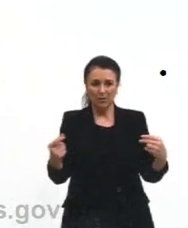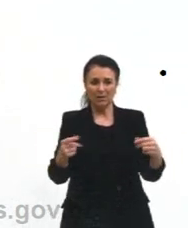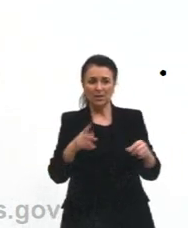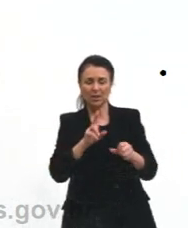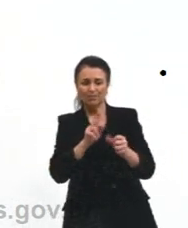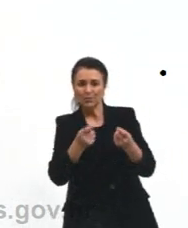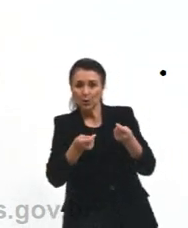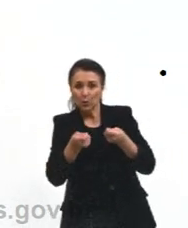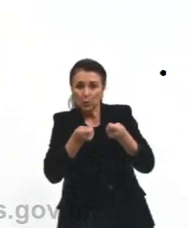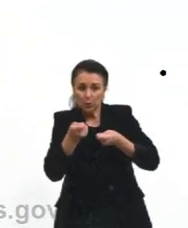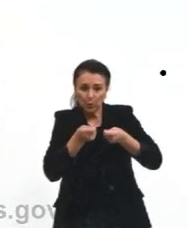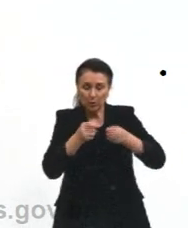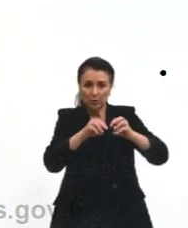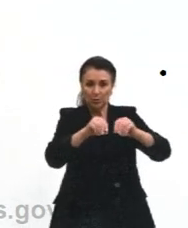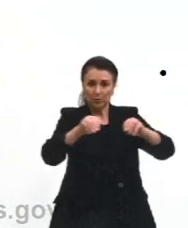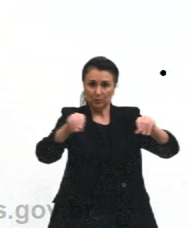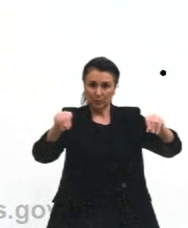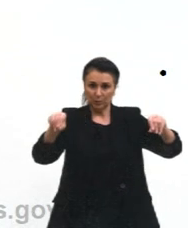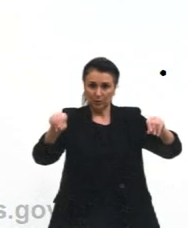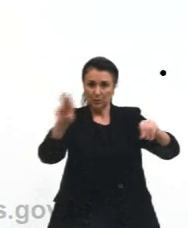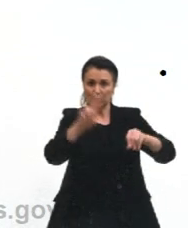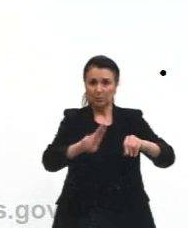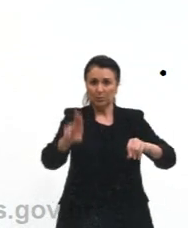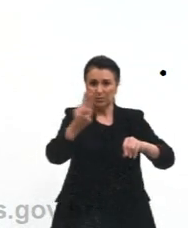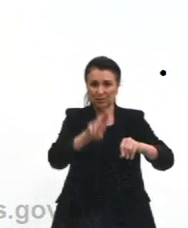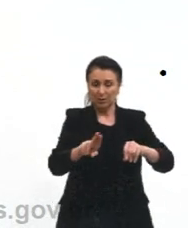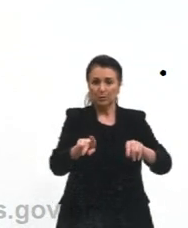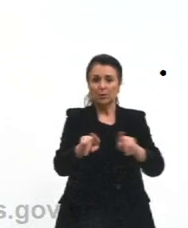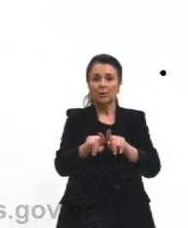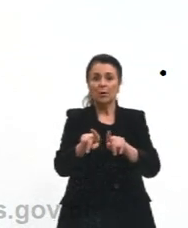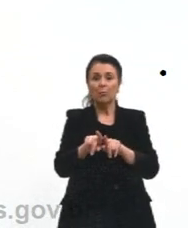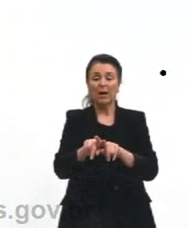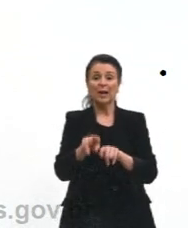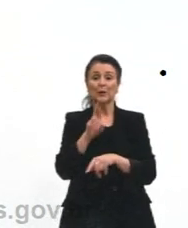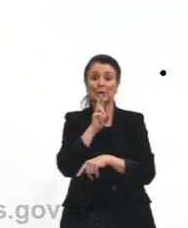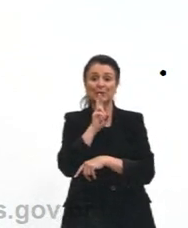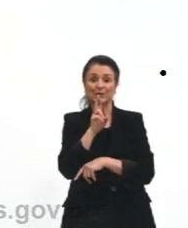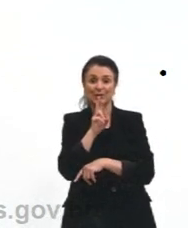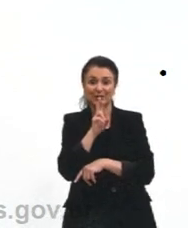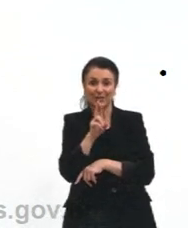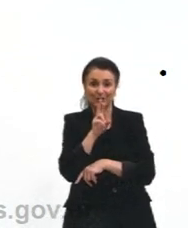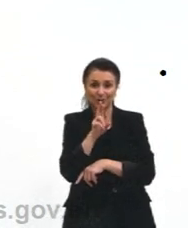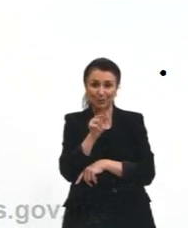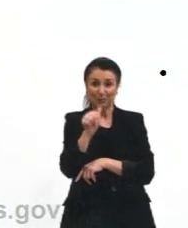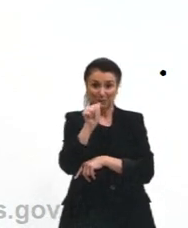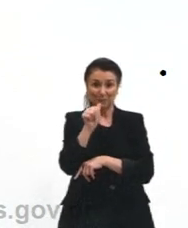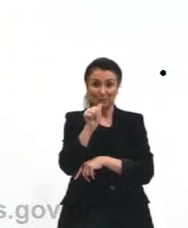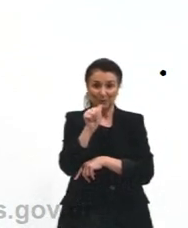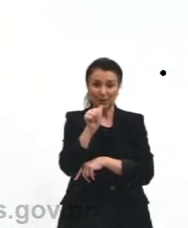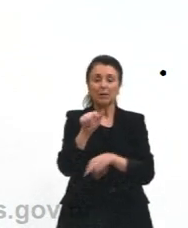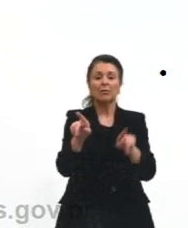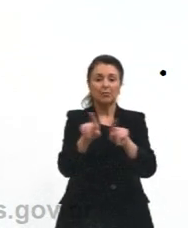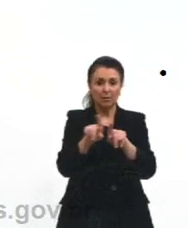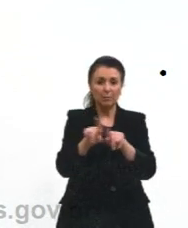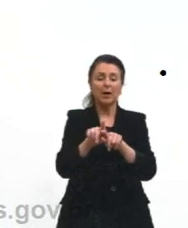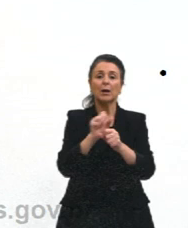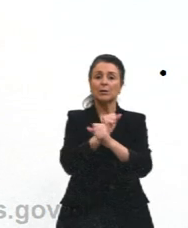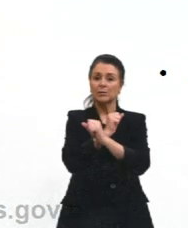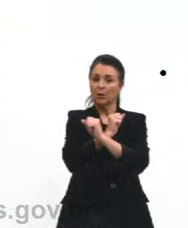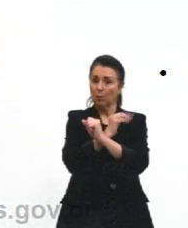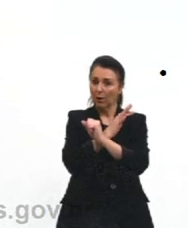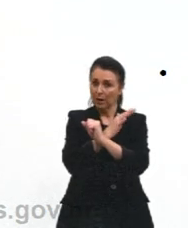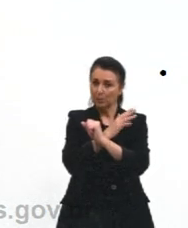solos eles também utilizam e refrigerante os astros a eles são ácidos fracos mas o ácido